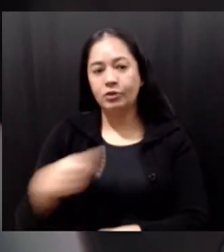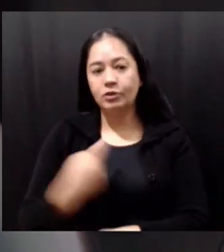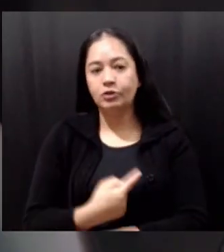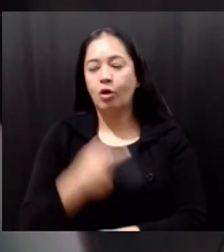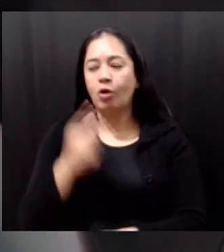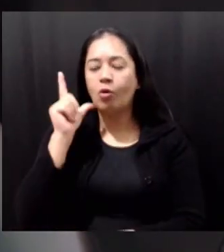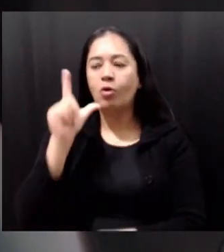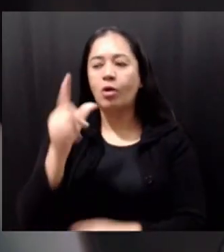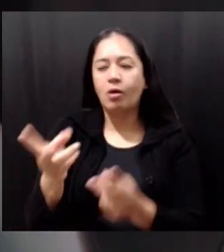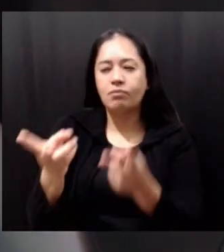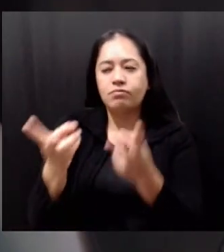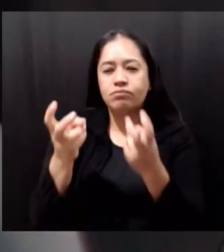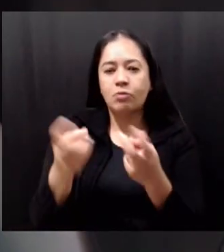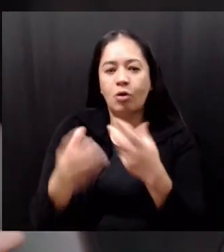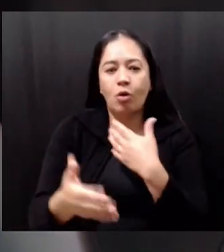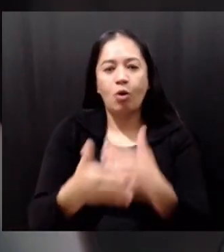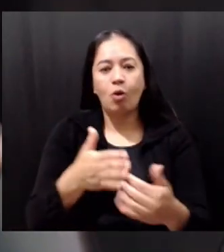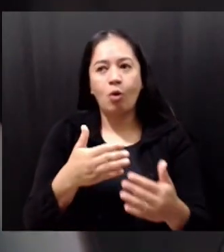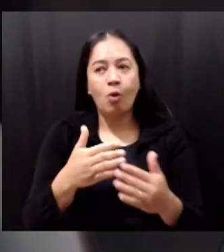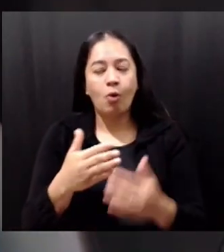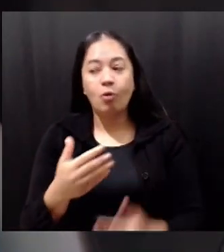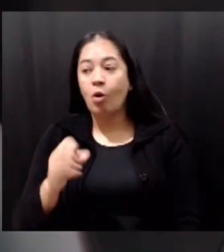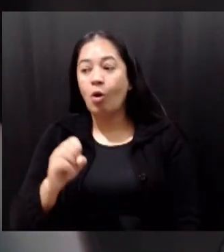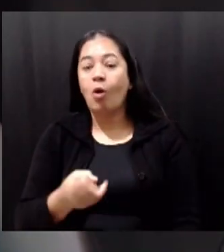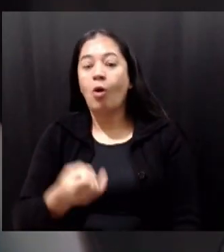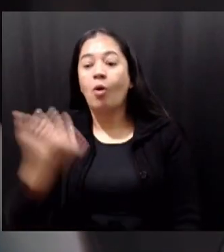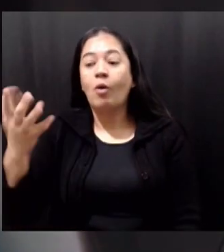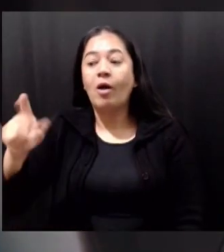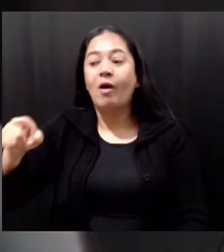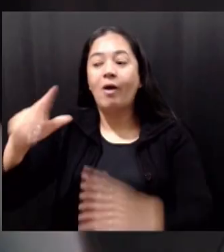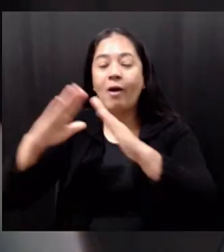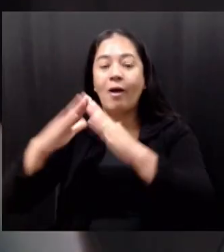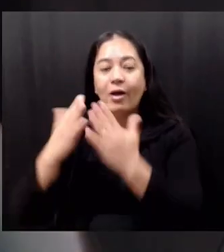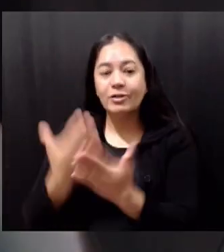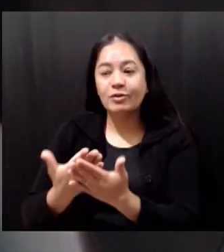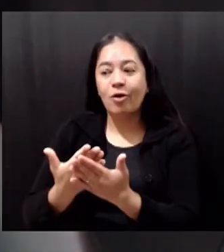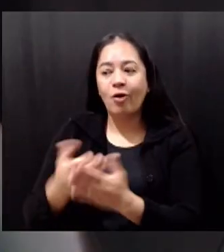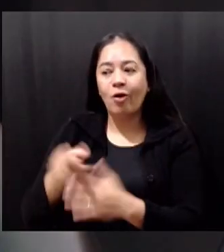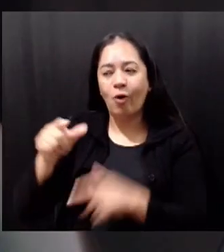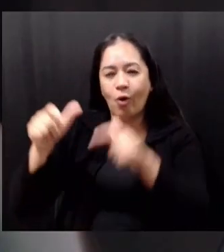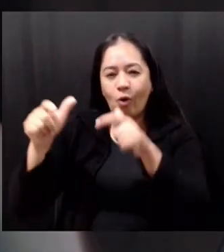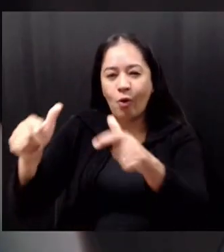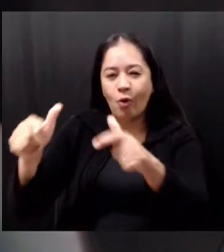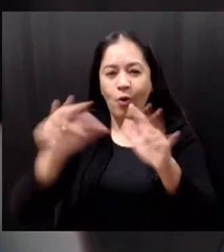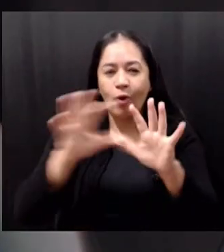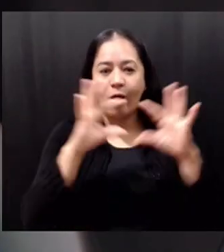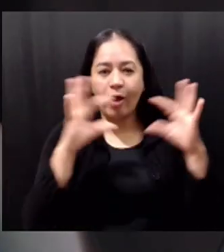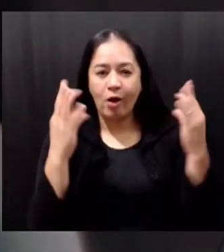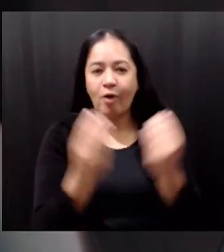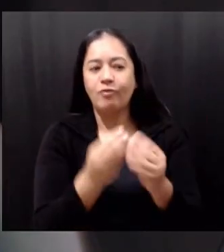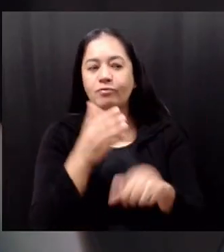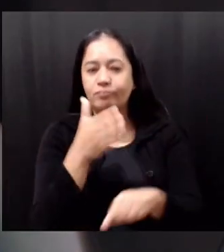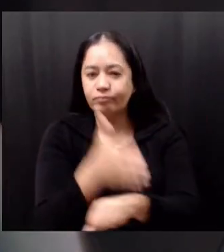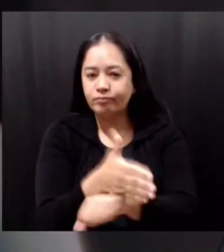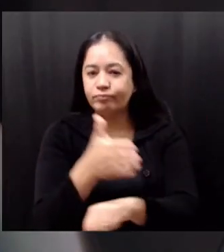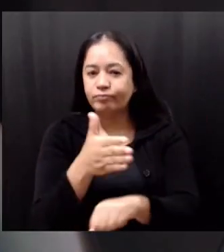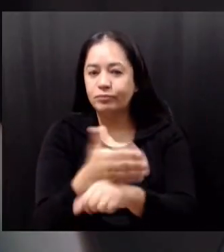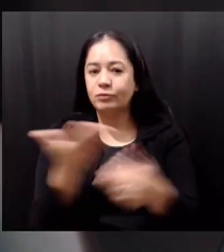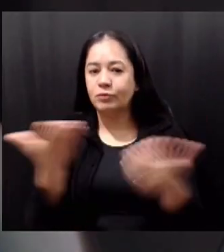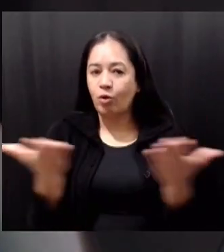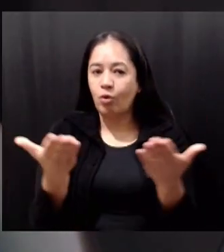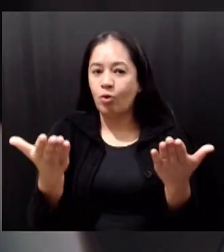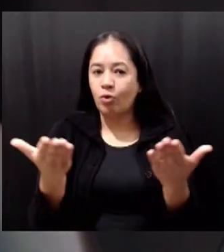que é a escola daquela criança, até os lugares que aquela família frequenta, né? E hoje, no mundo em que vivemos, isso representa